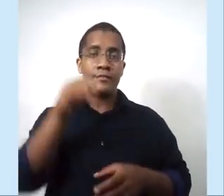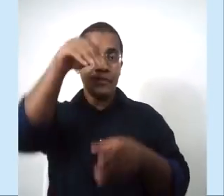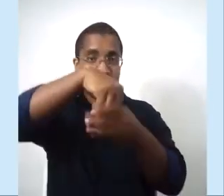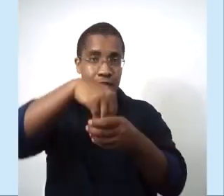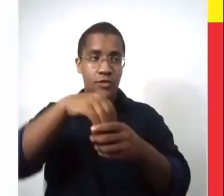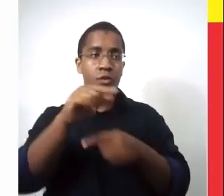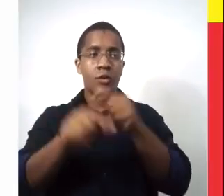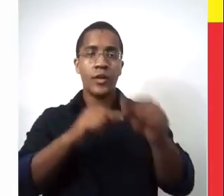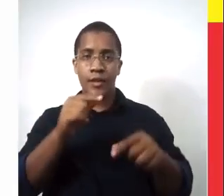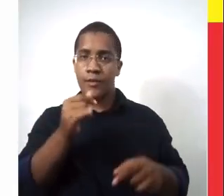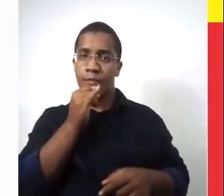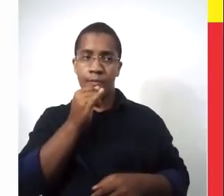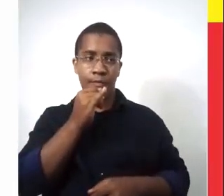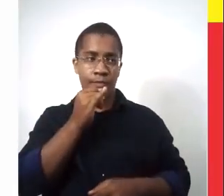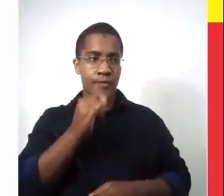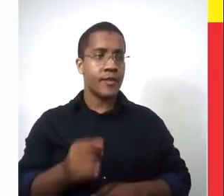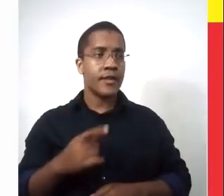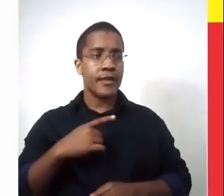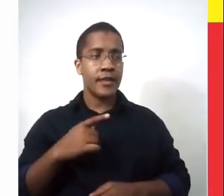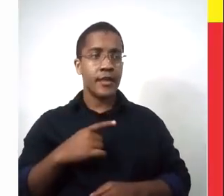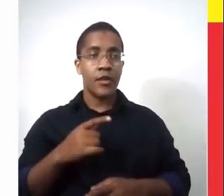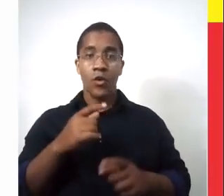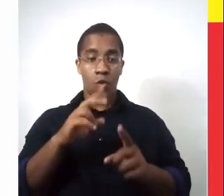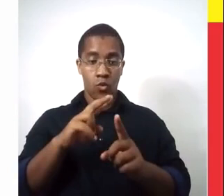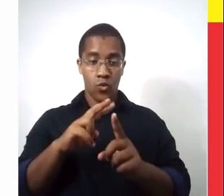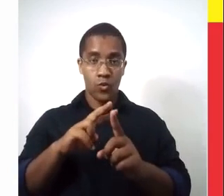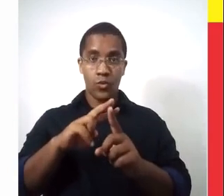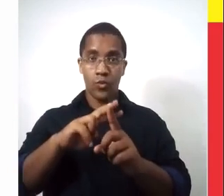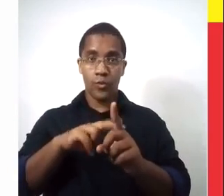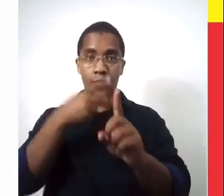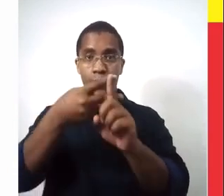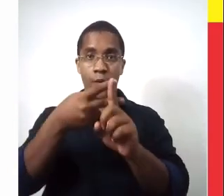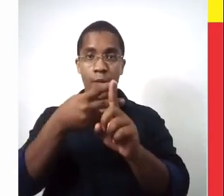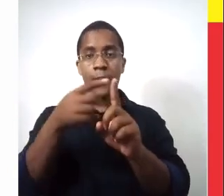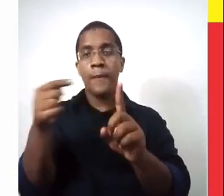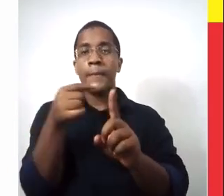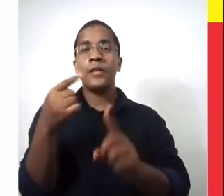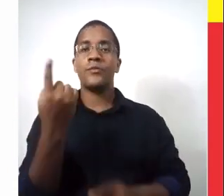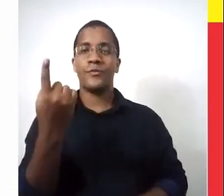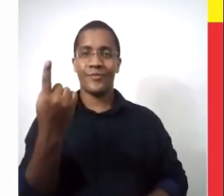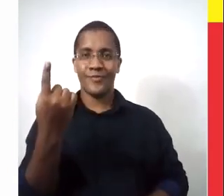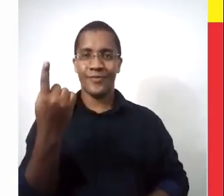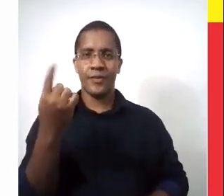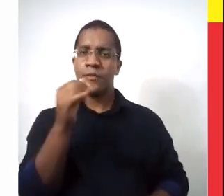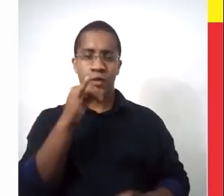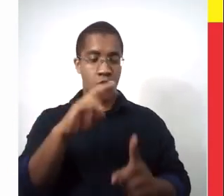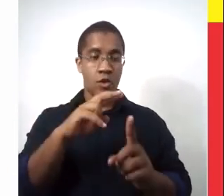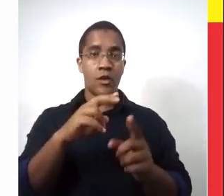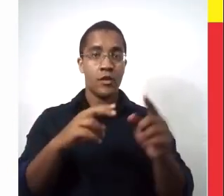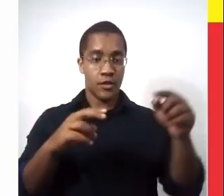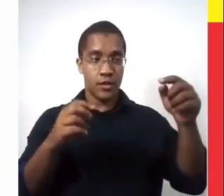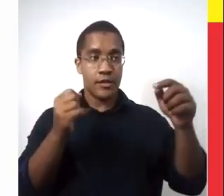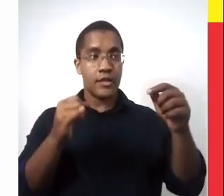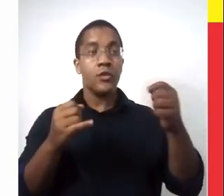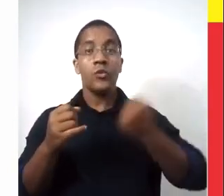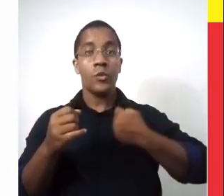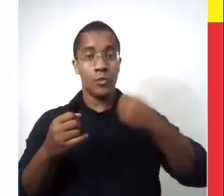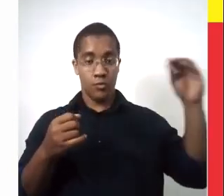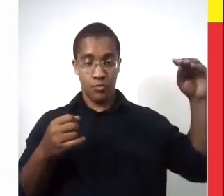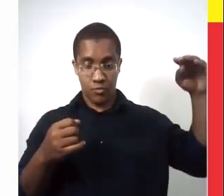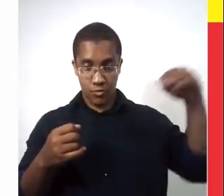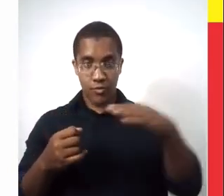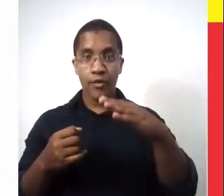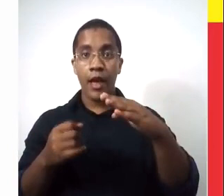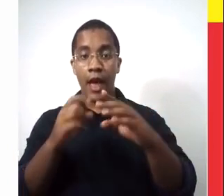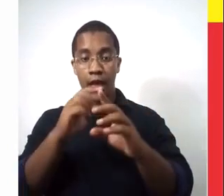dentro dela o seguinte: o dobro menos 1. Então tudo que entrar na máquina, ela vai dobrar e vai tirar 1 e vai soltar um valor.